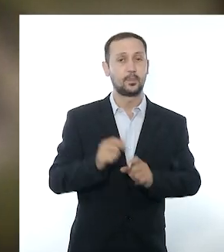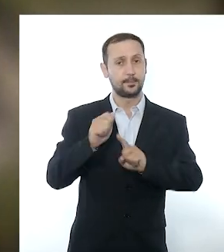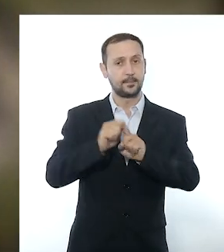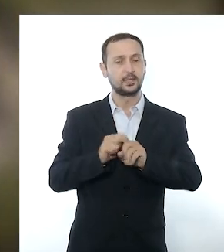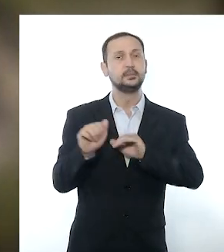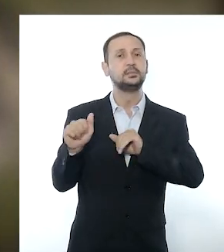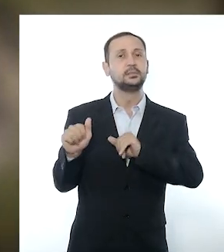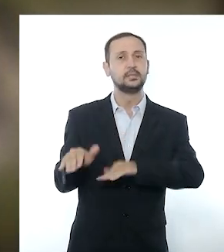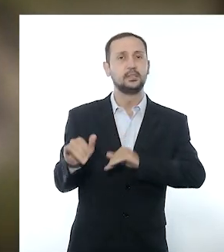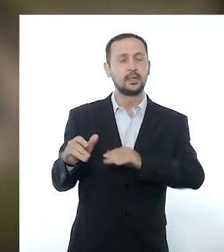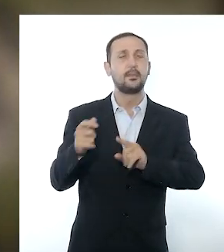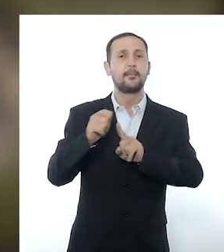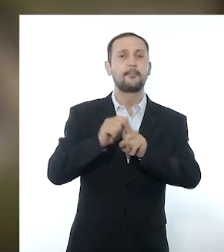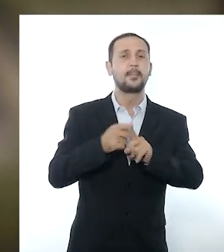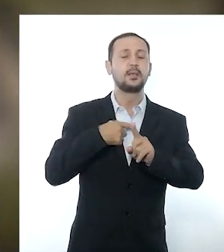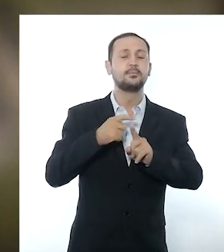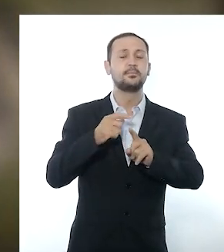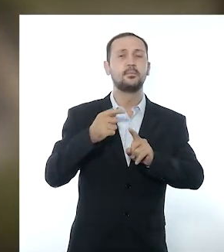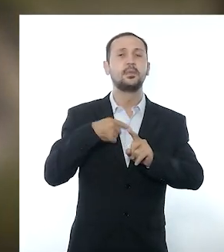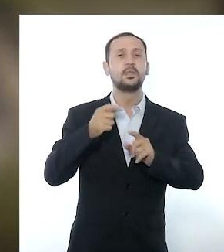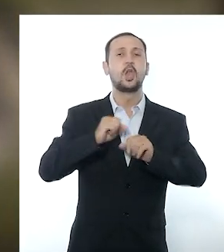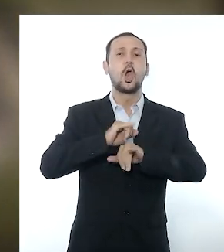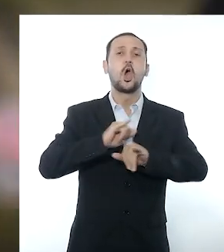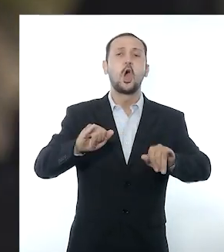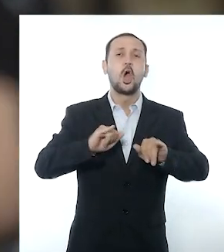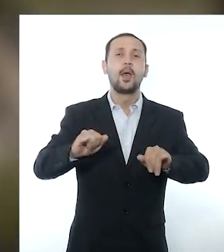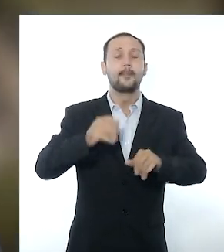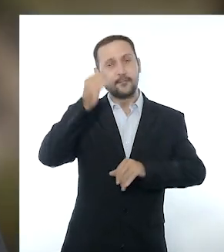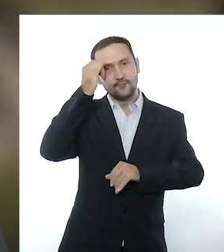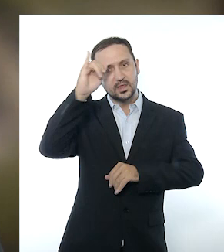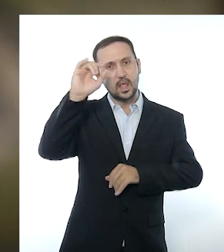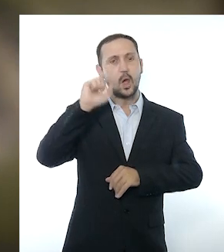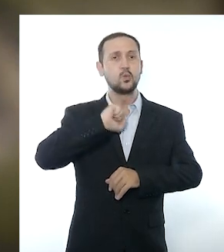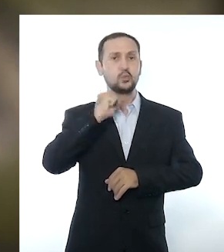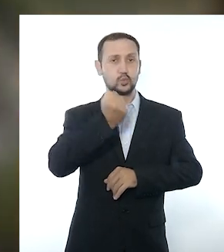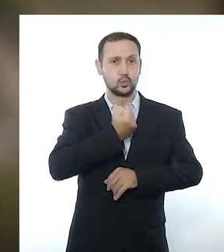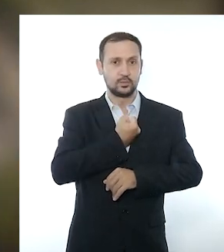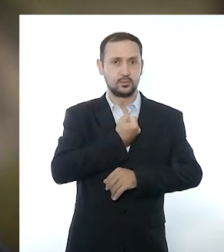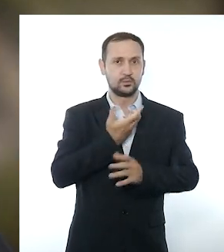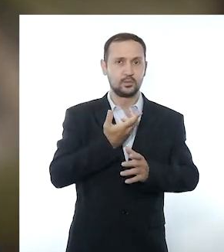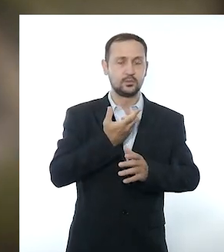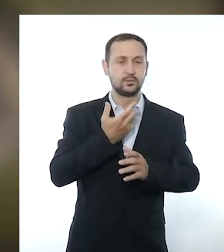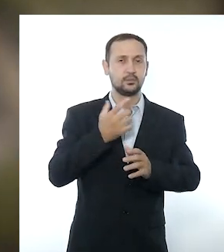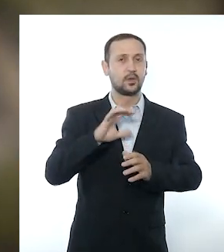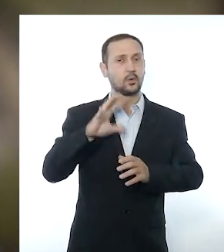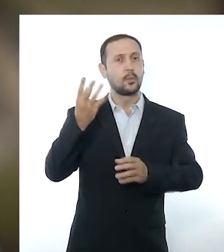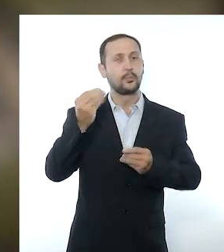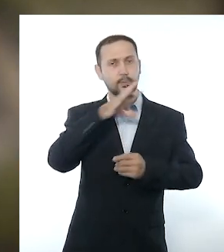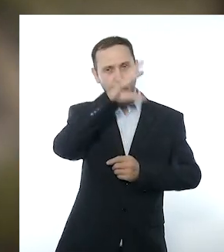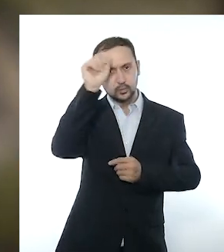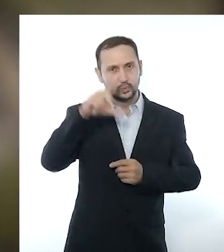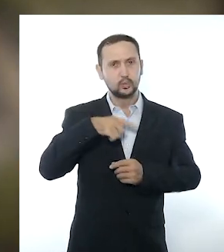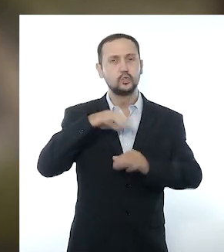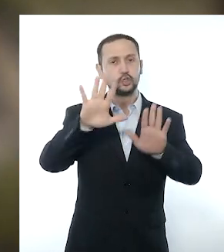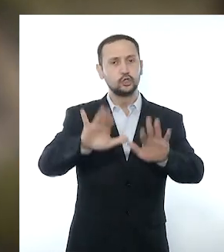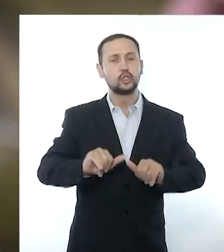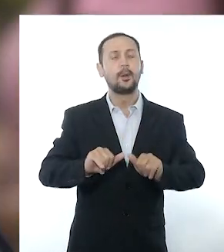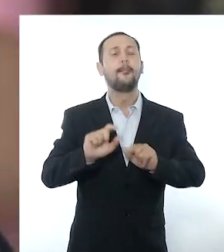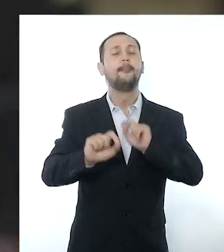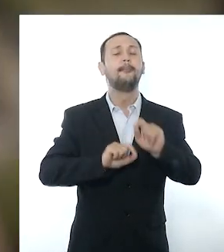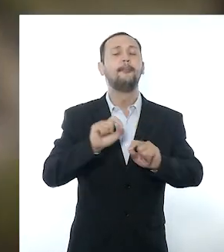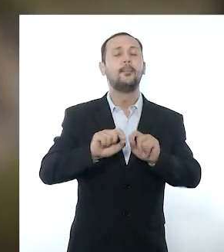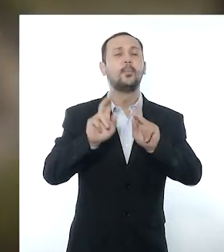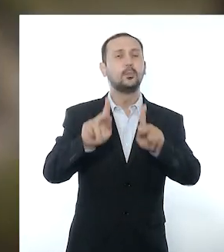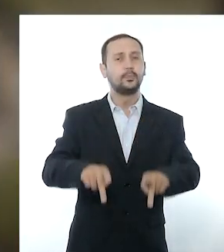Setembro é conhecido como mês de combate ao suicídio, mal que atinge Mato Grosso do Sul. E a Casa de Leis trouxe a população